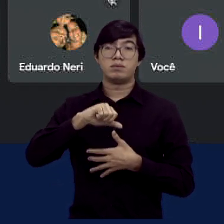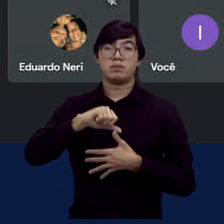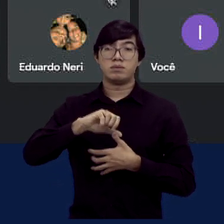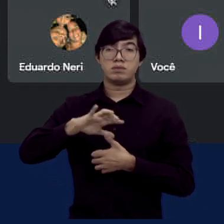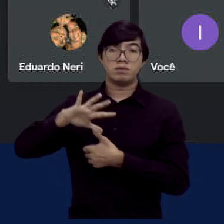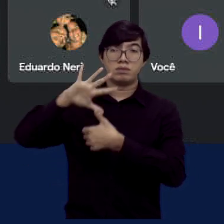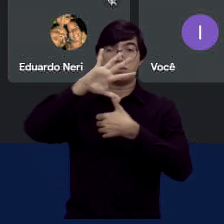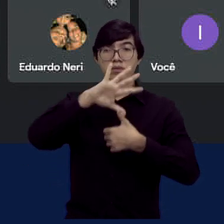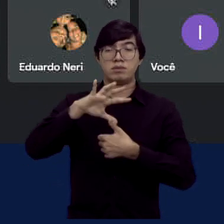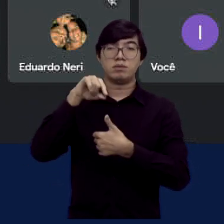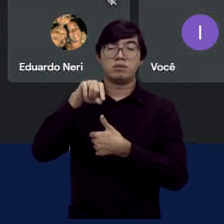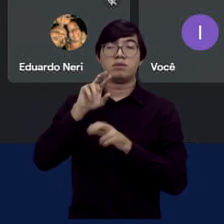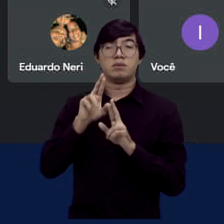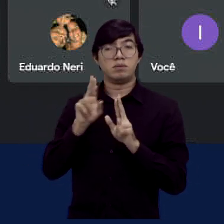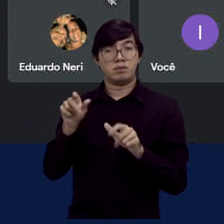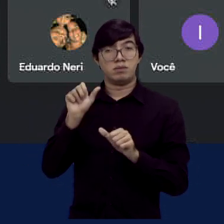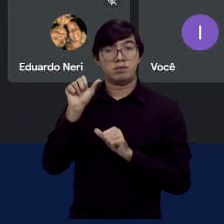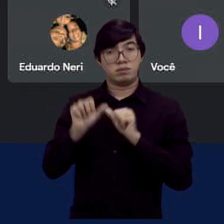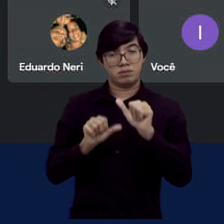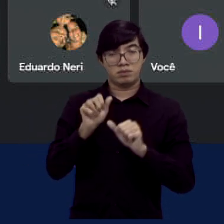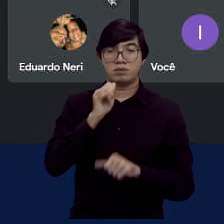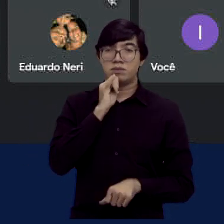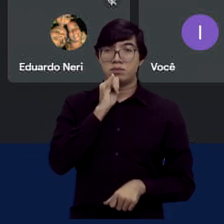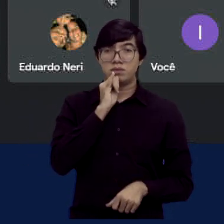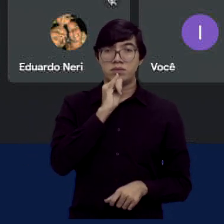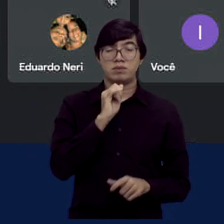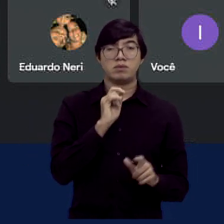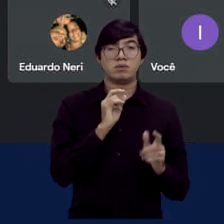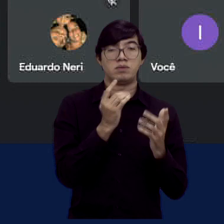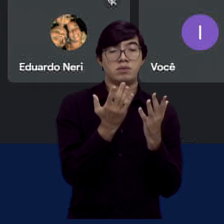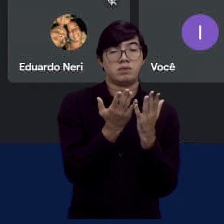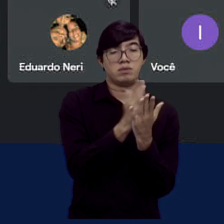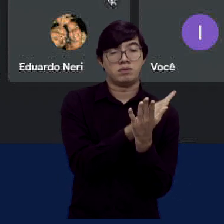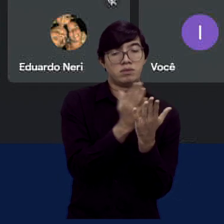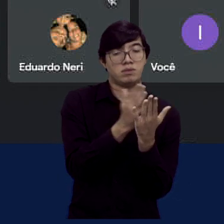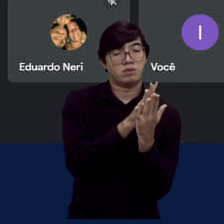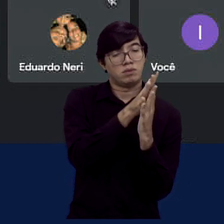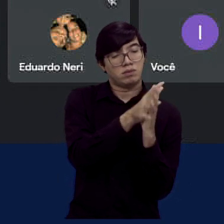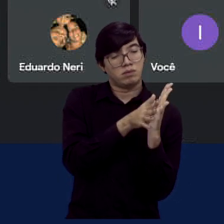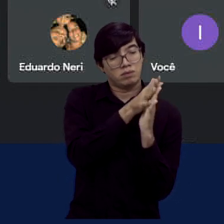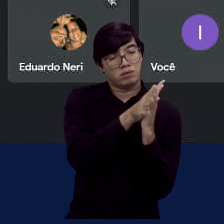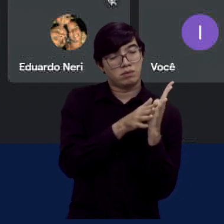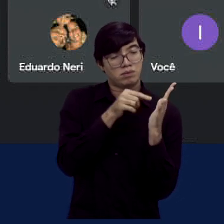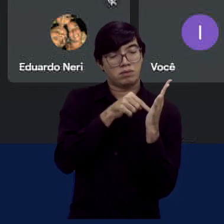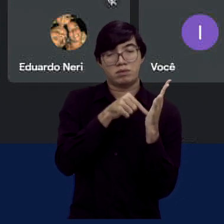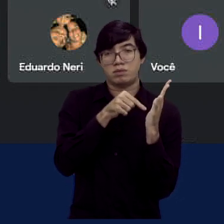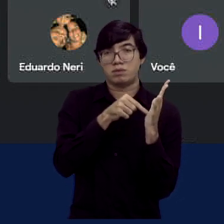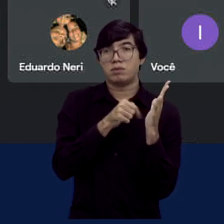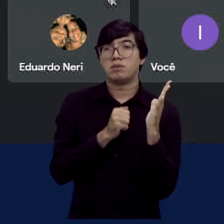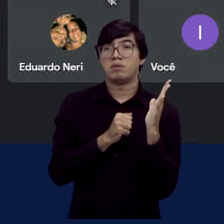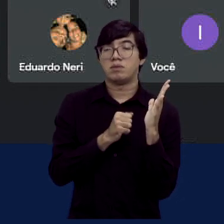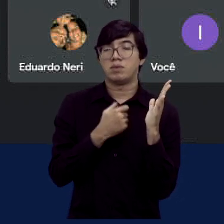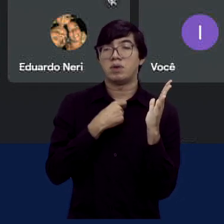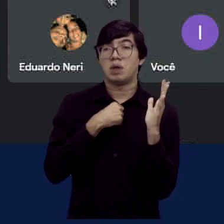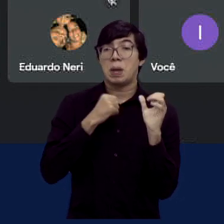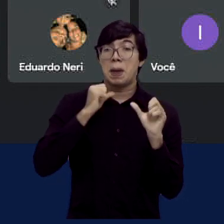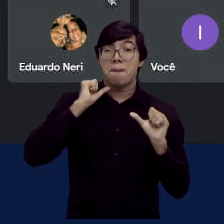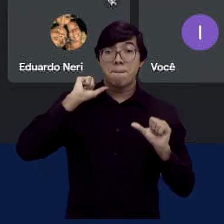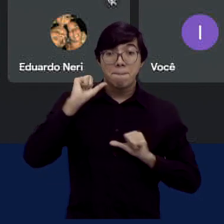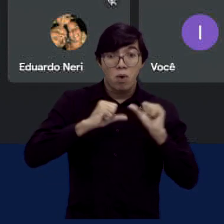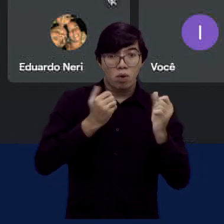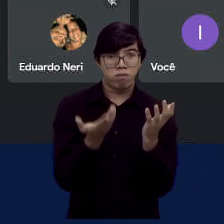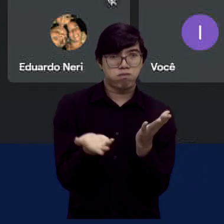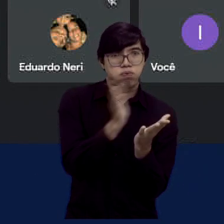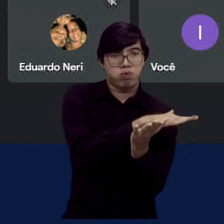mesma página. A gente costuma deixar as mudanças bruscas na virada de página. Mas o quadrinho